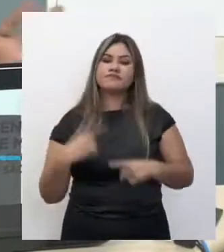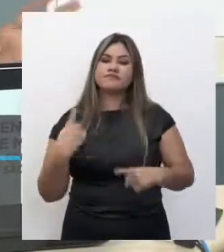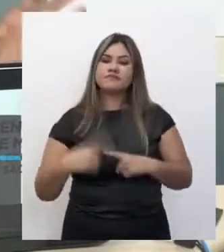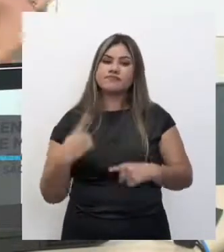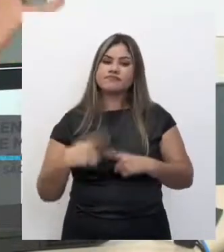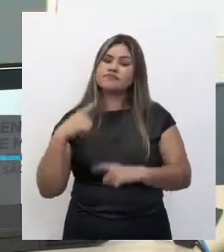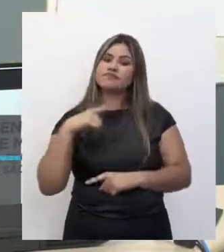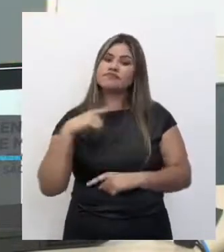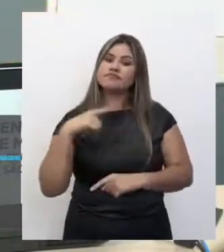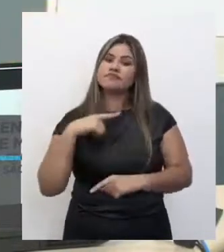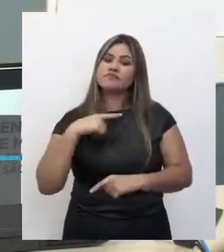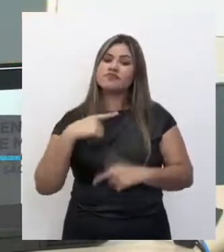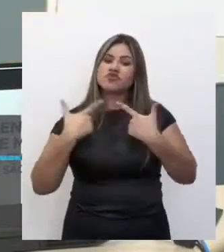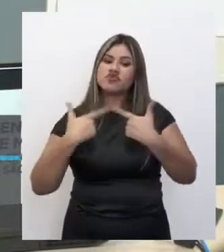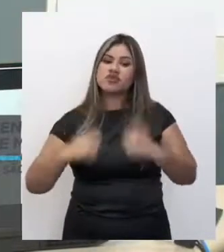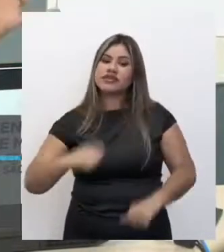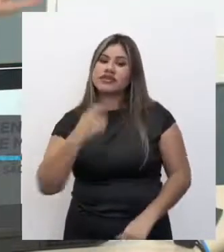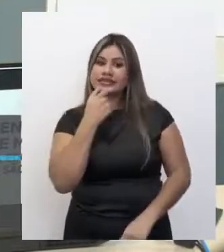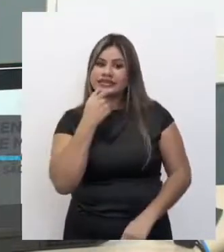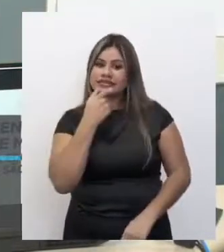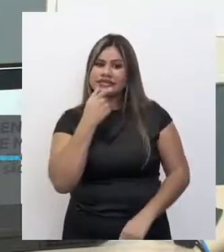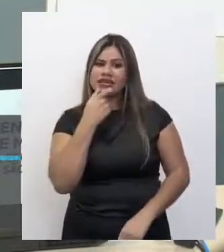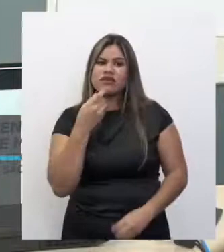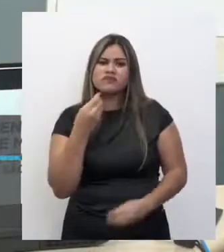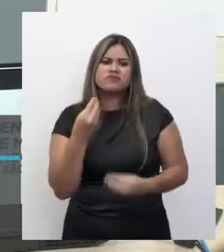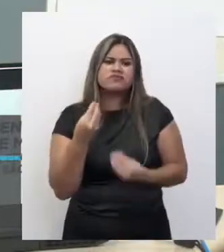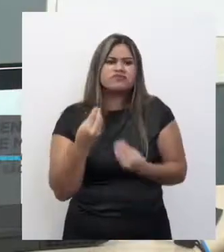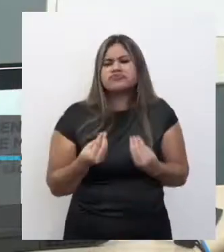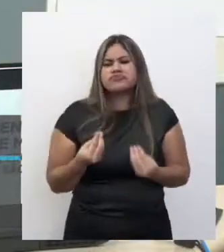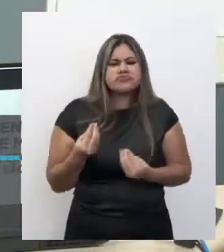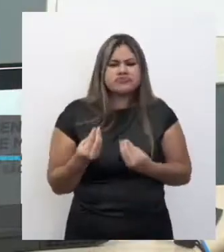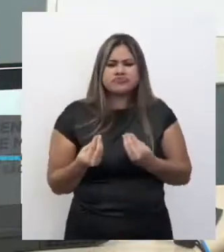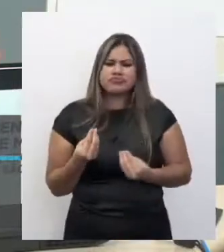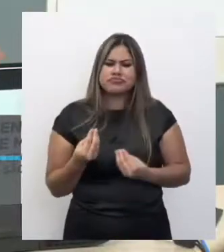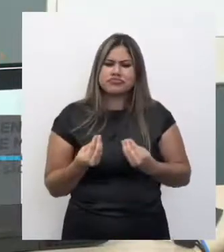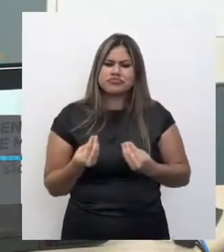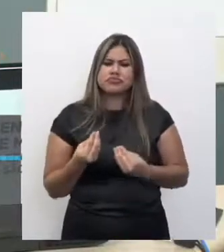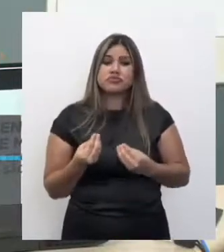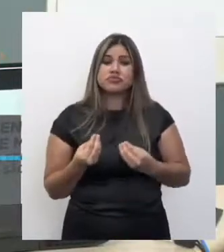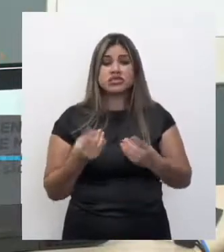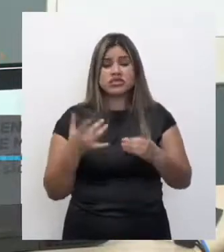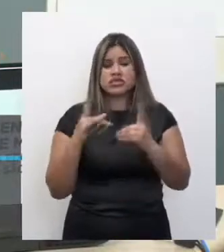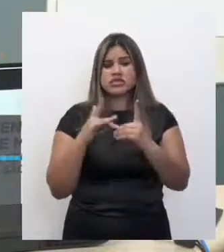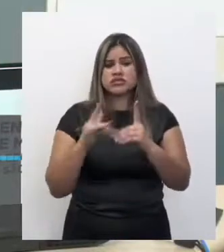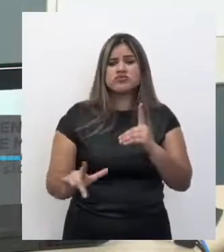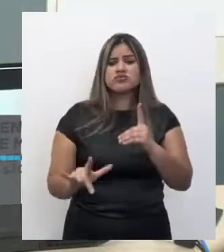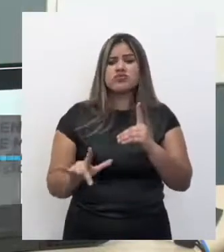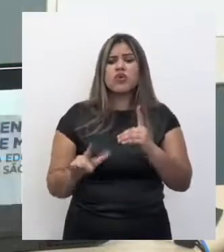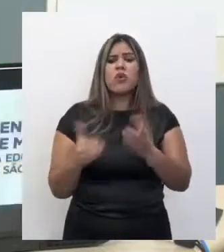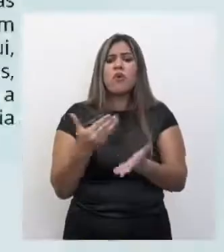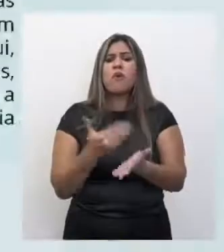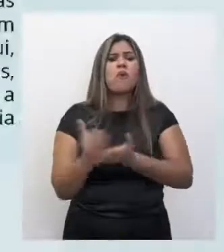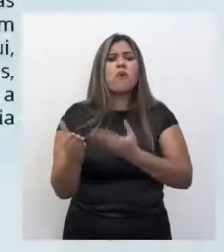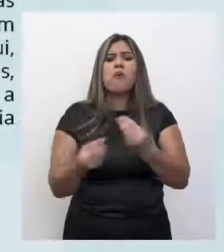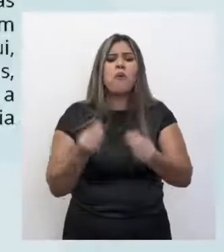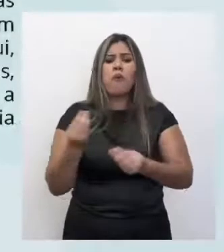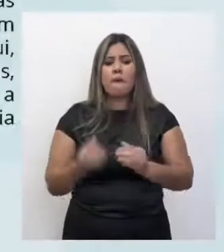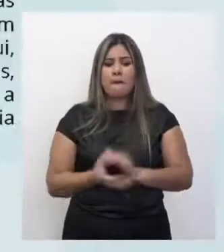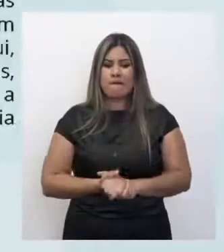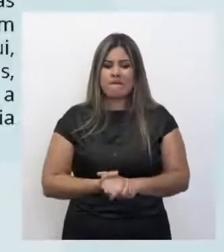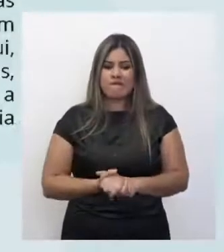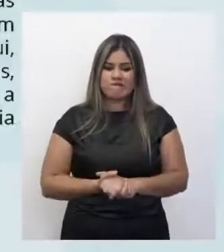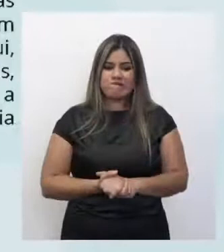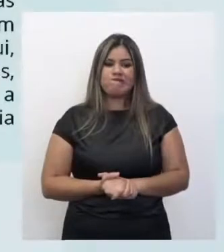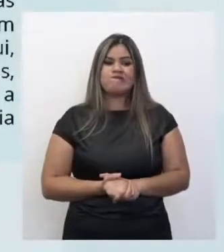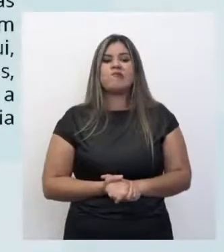entra dentro da língua inglesa. De onde que vem esse termo capacitismo, Ed? Então, vamos ver, olha só. Na tela. O